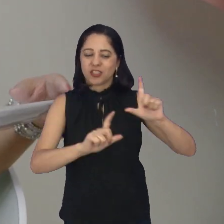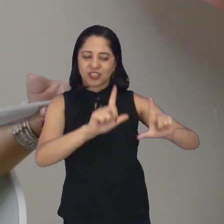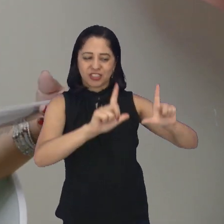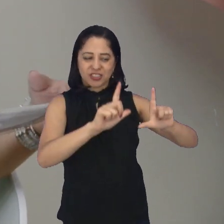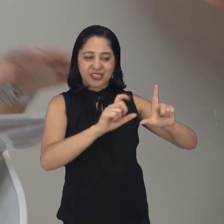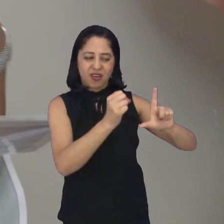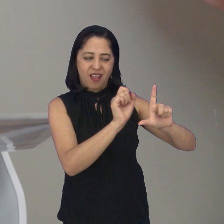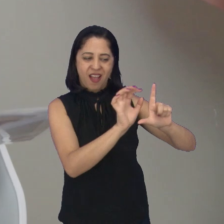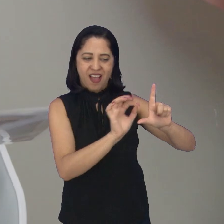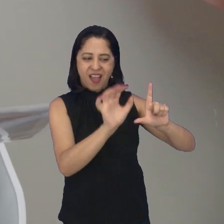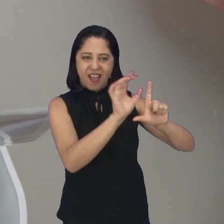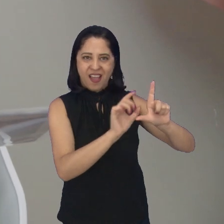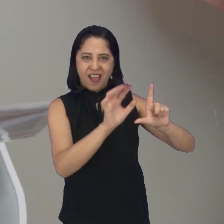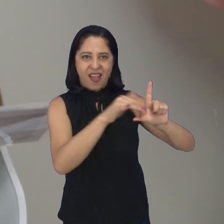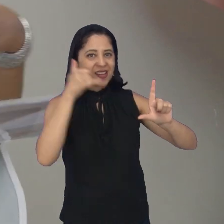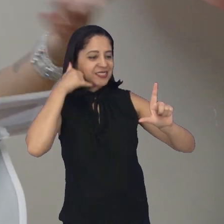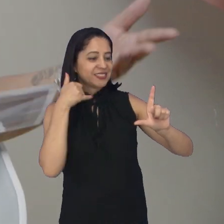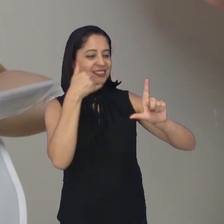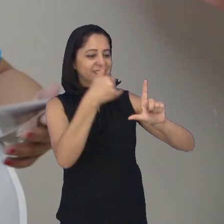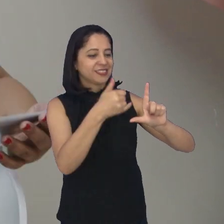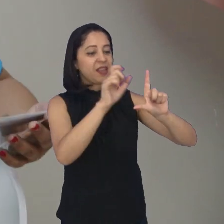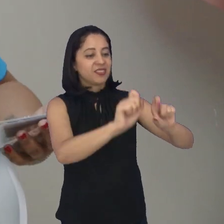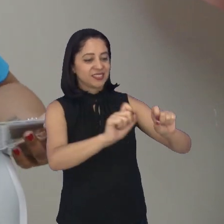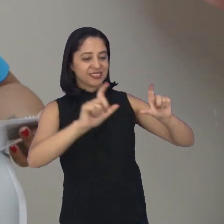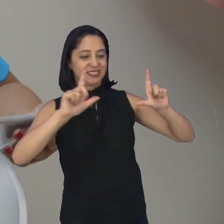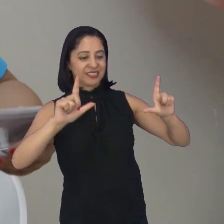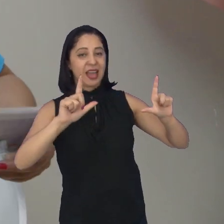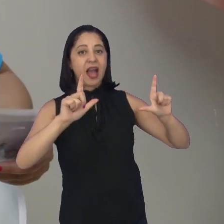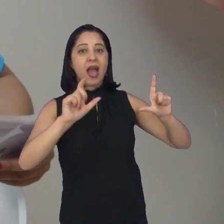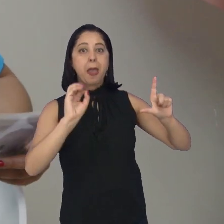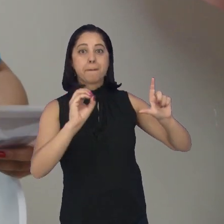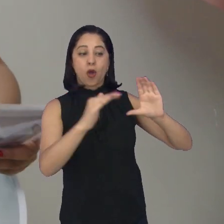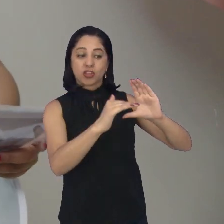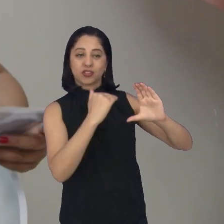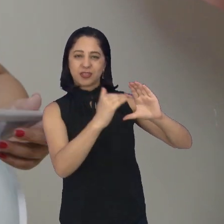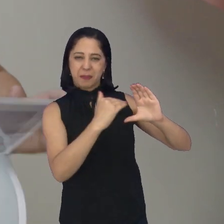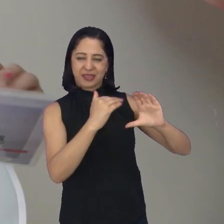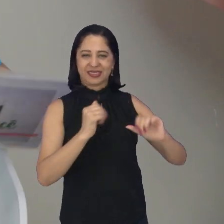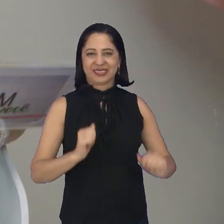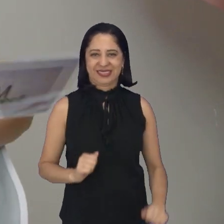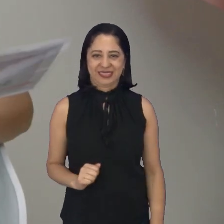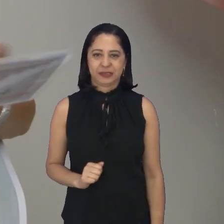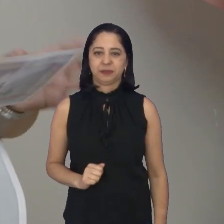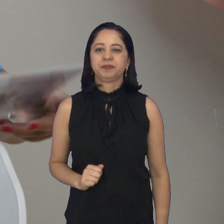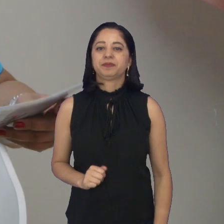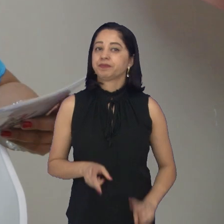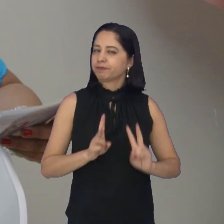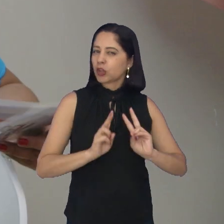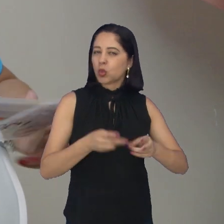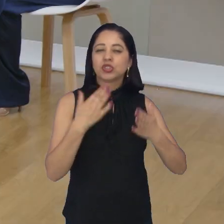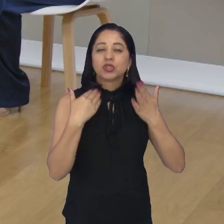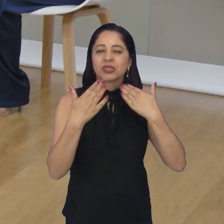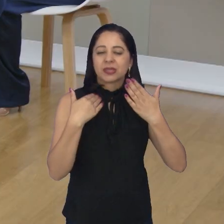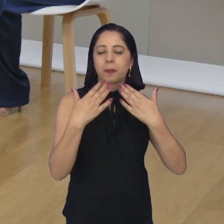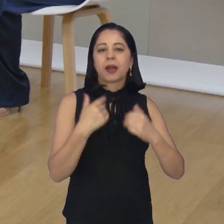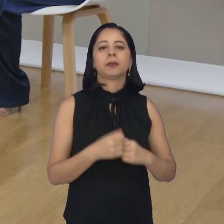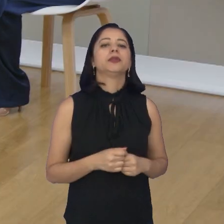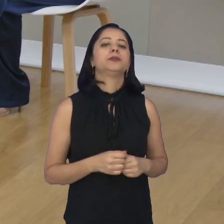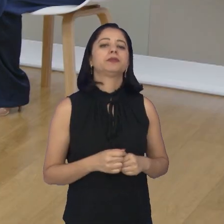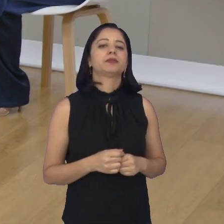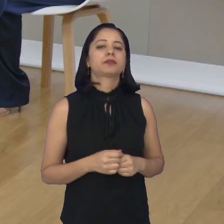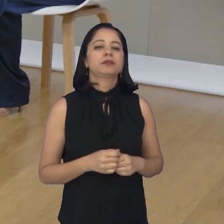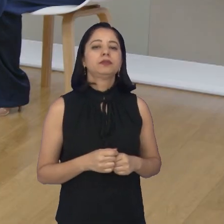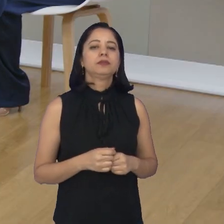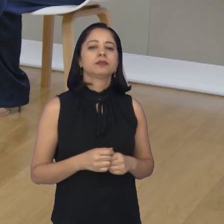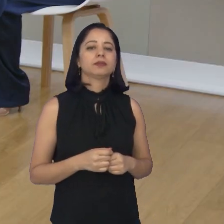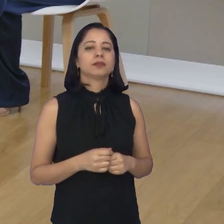seu celular, né, a tela do seu celular, para o QR Code que está aparecendo aqui no vídeo. Bom, continuando aqui a nossa conversa, vamos falar um pouquinho